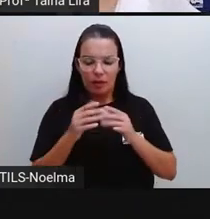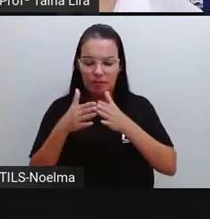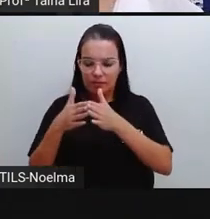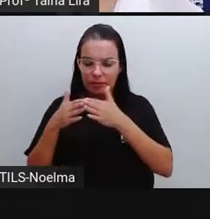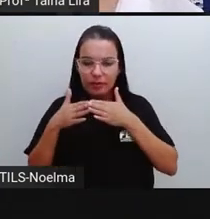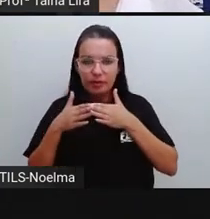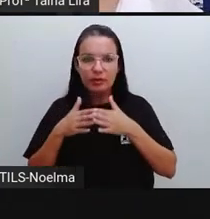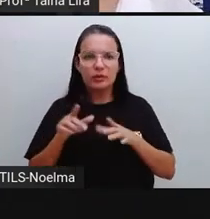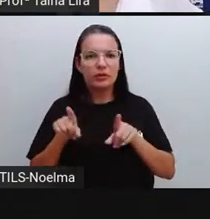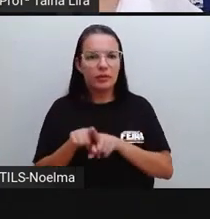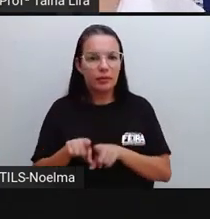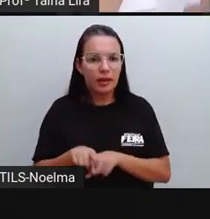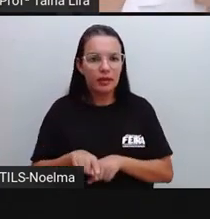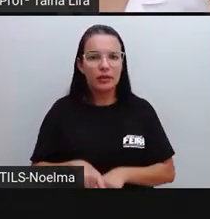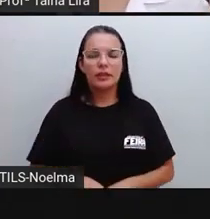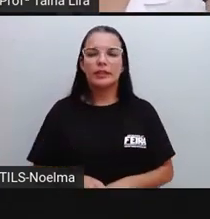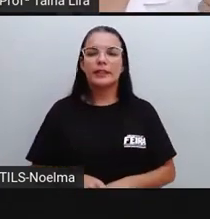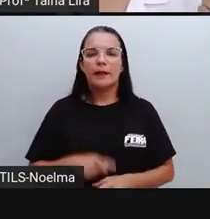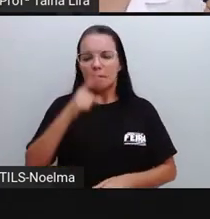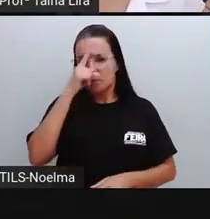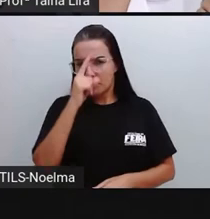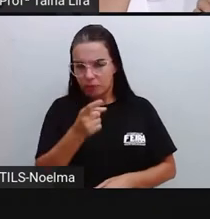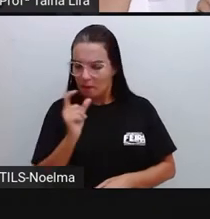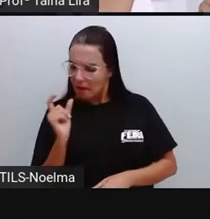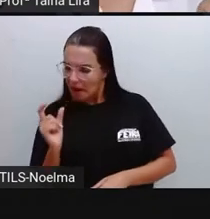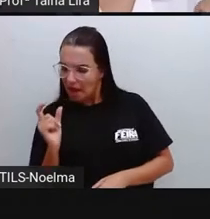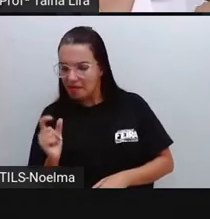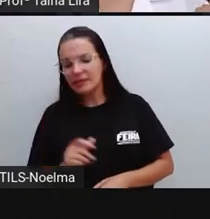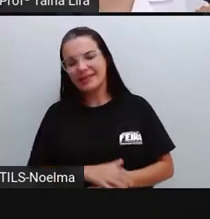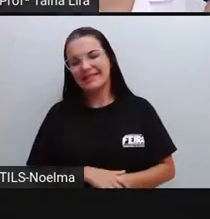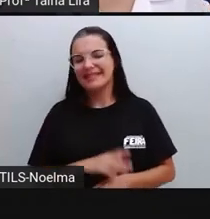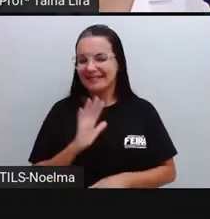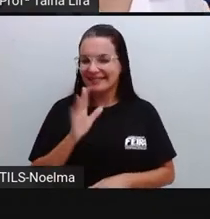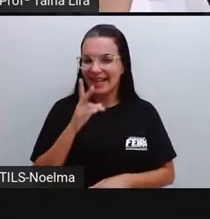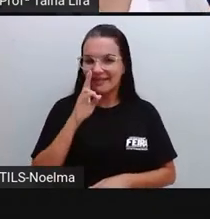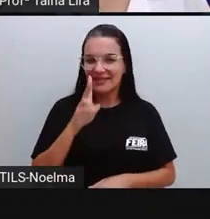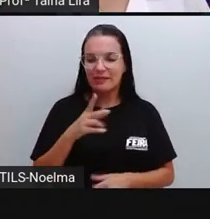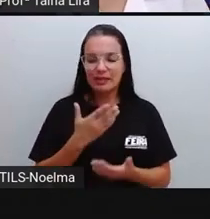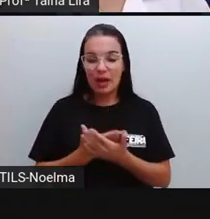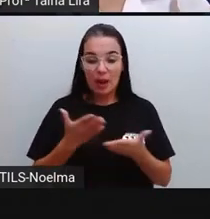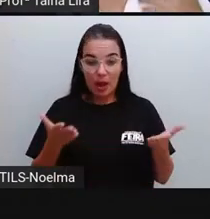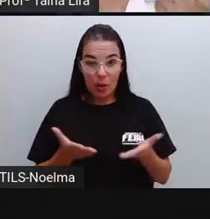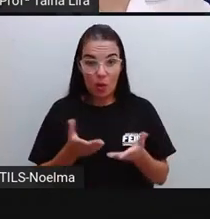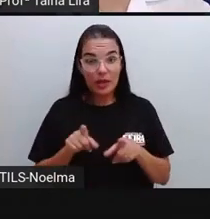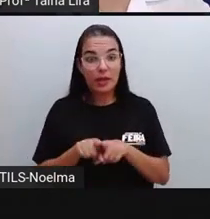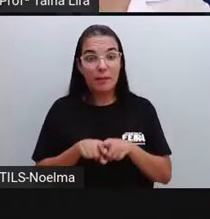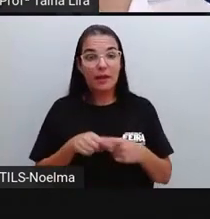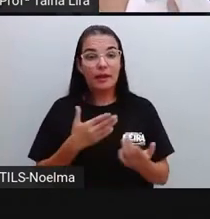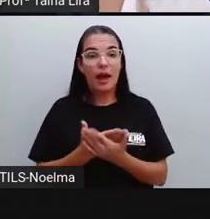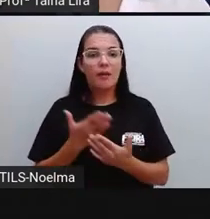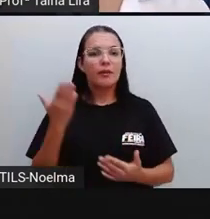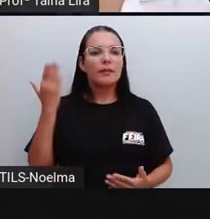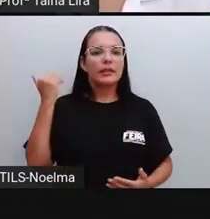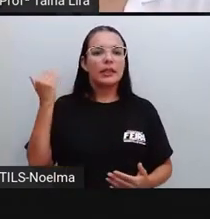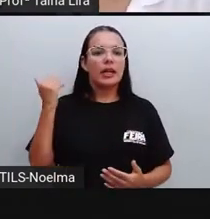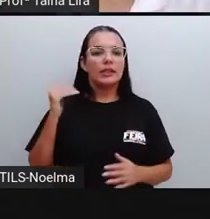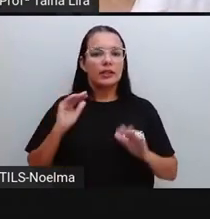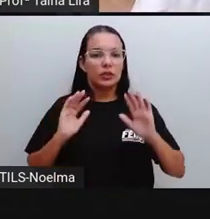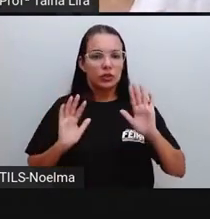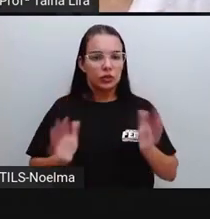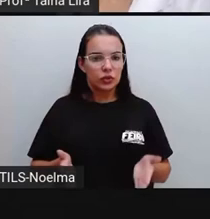pedido, tá? Nós já vimos, né? Tanto nessa aula como na aula anterior, a Pró já falou sobre isso, que nós